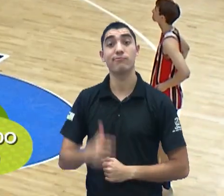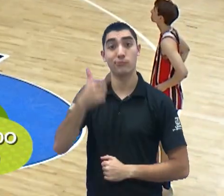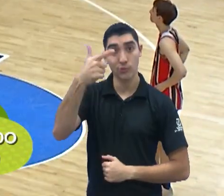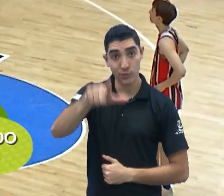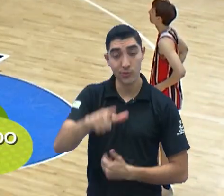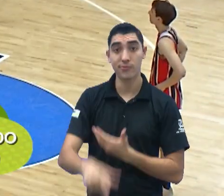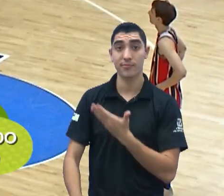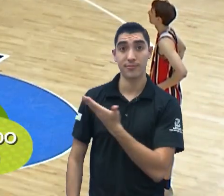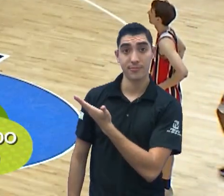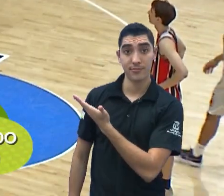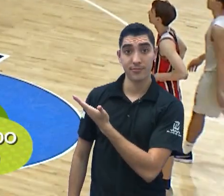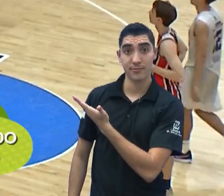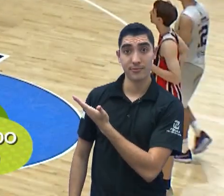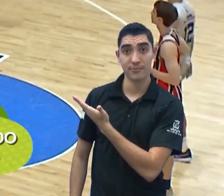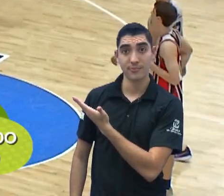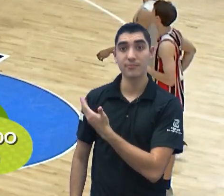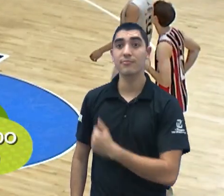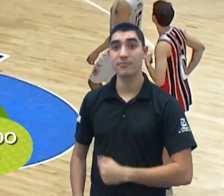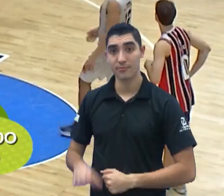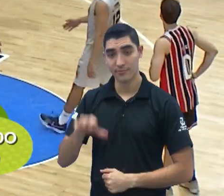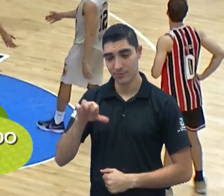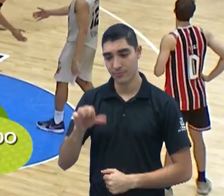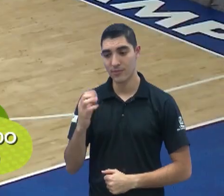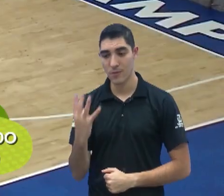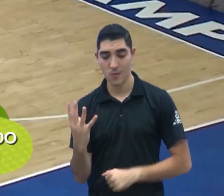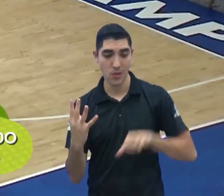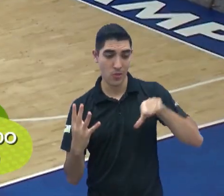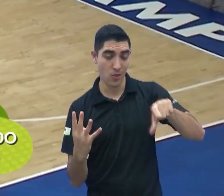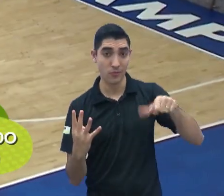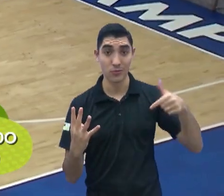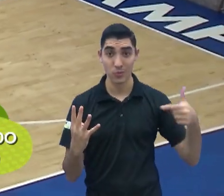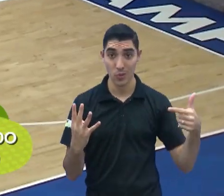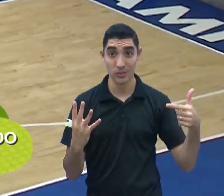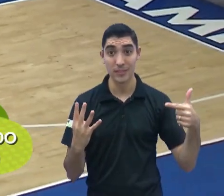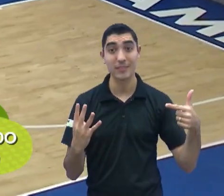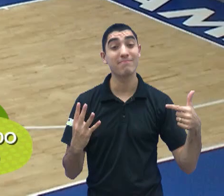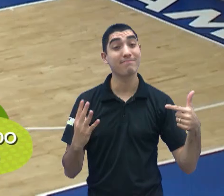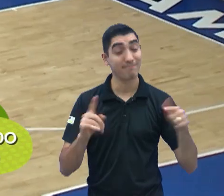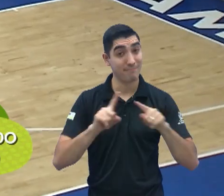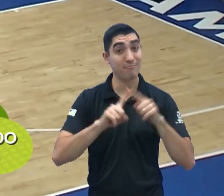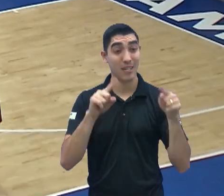crucial, 94-92 para o São José, mas a posse